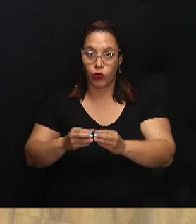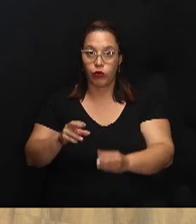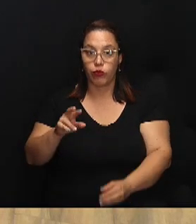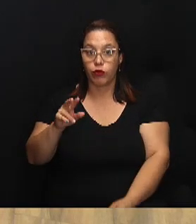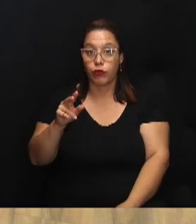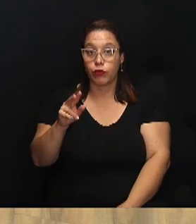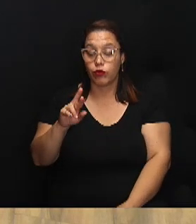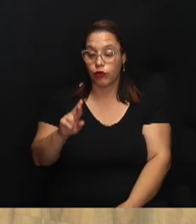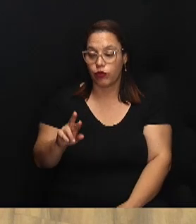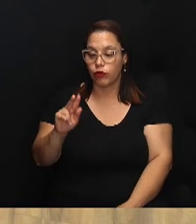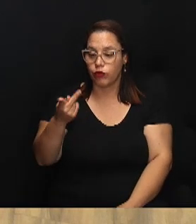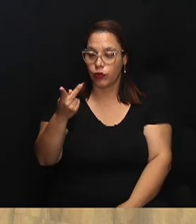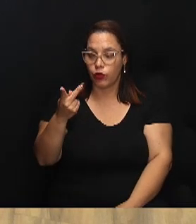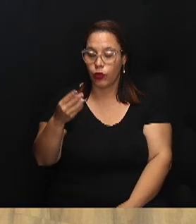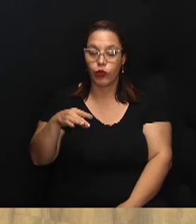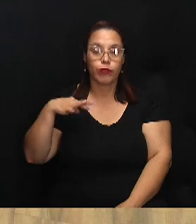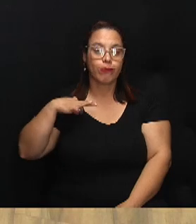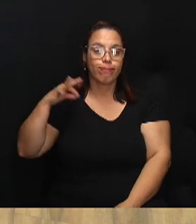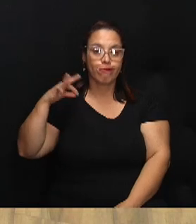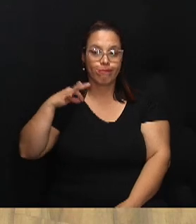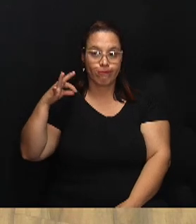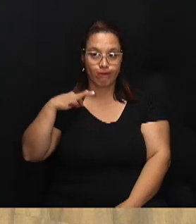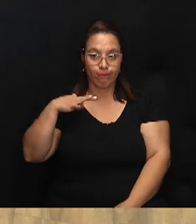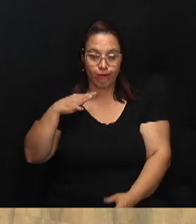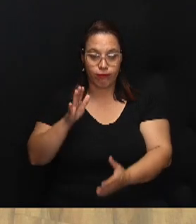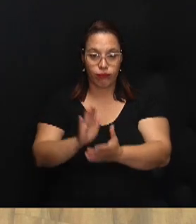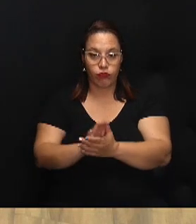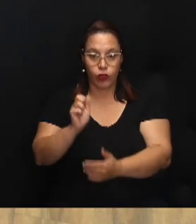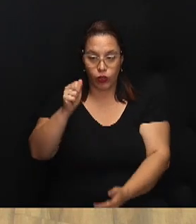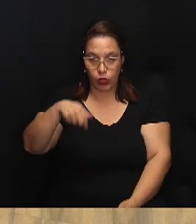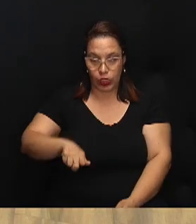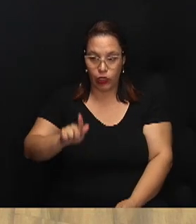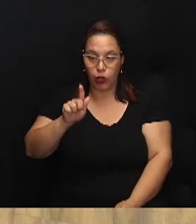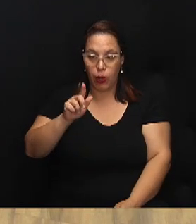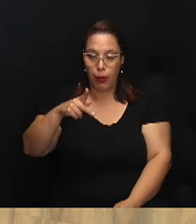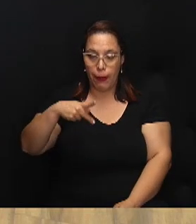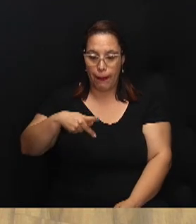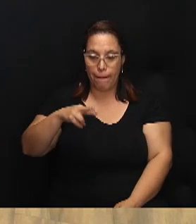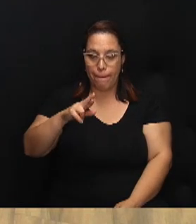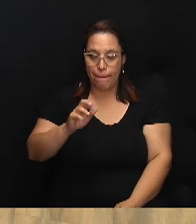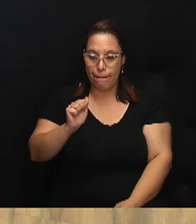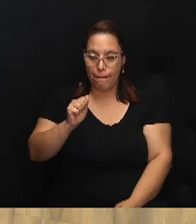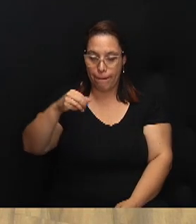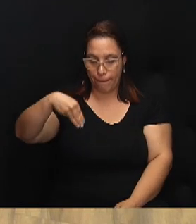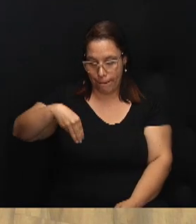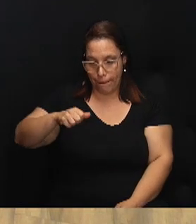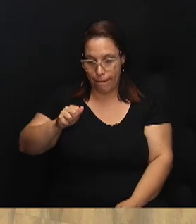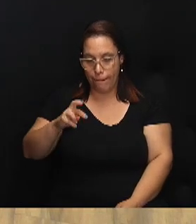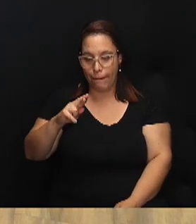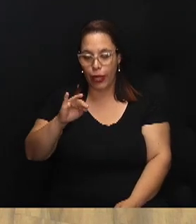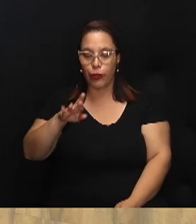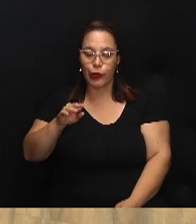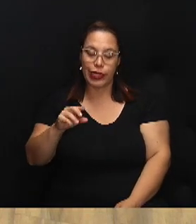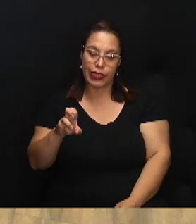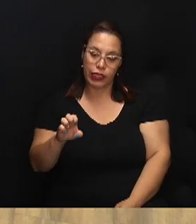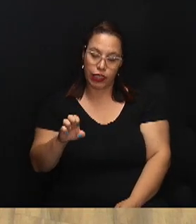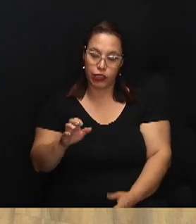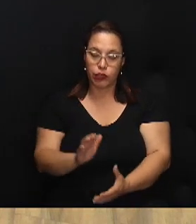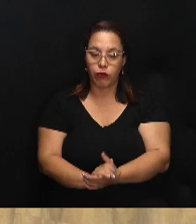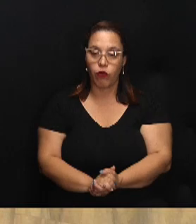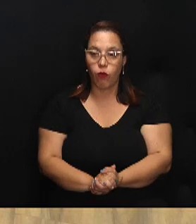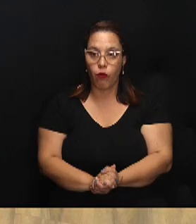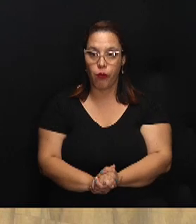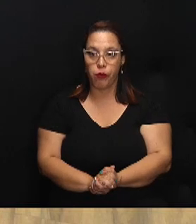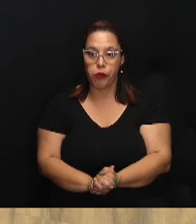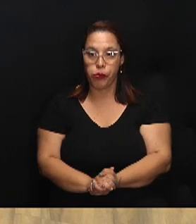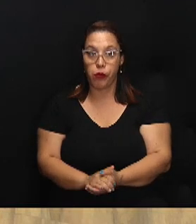e voluntária do Núcleo de Saúde Mental da ONG Prematuridade.com. E a gente conta aqui,